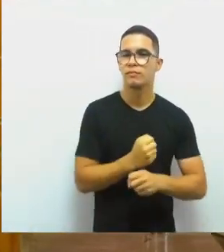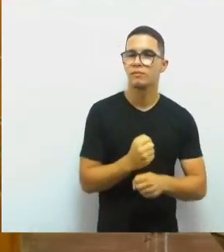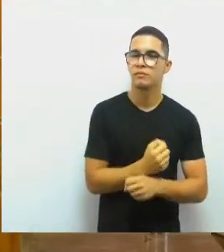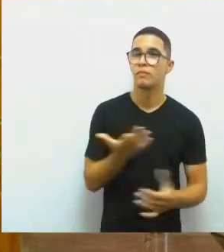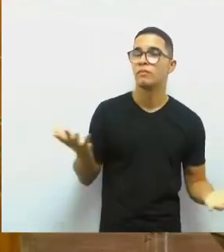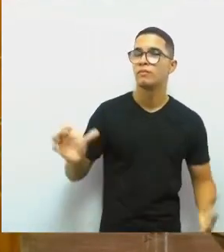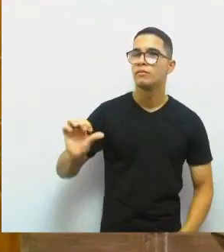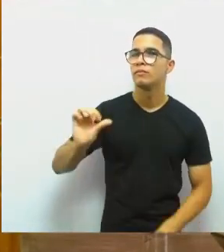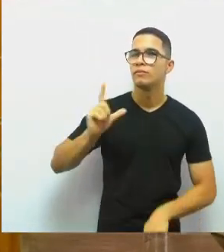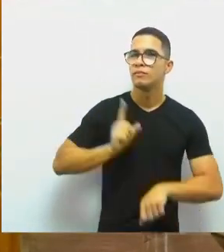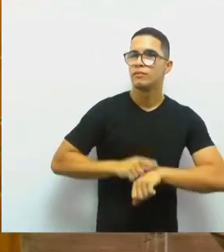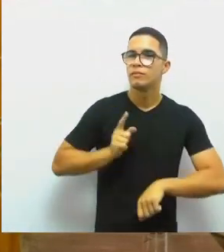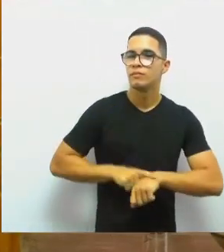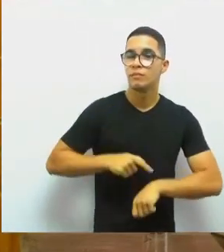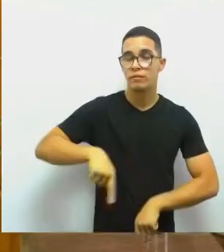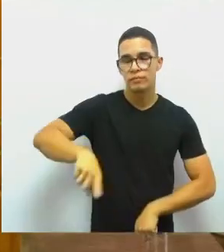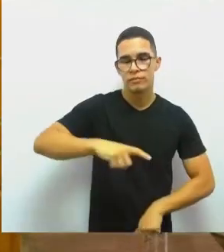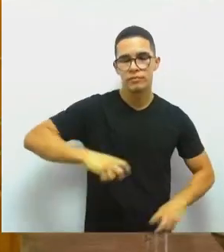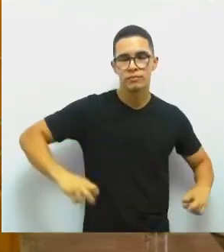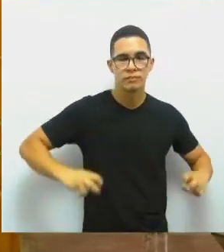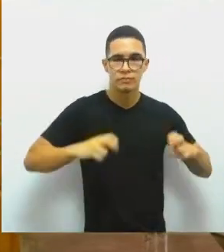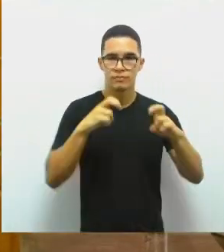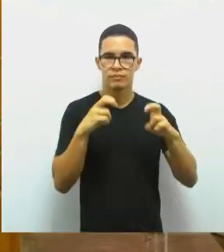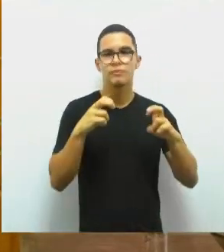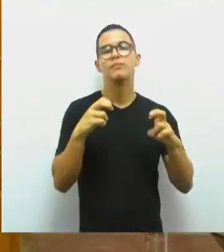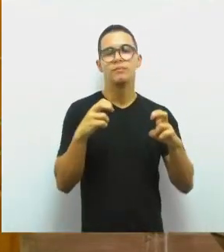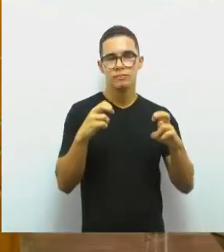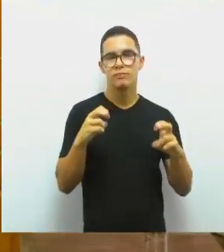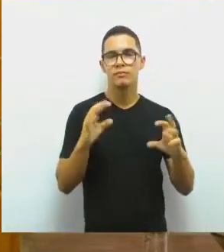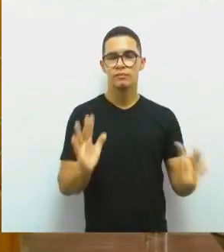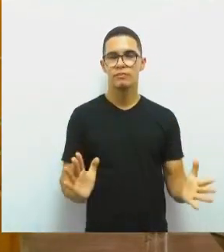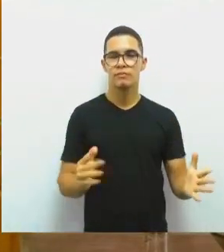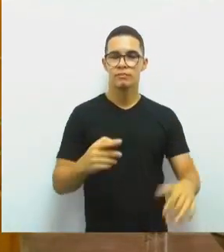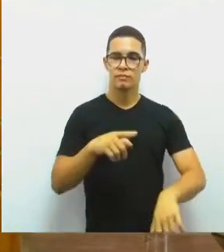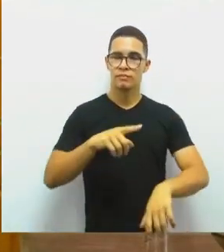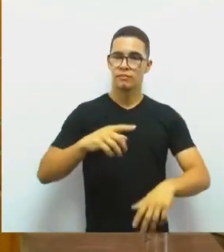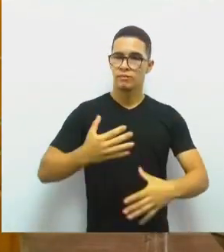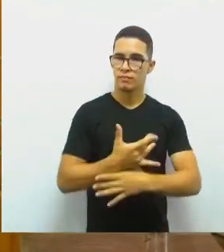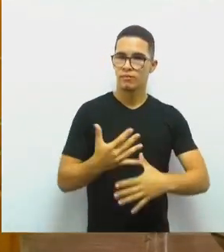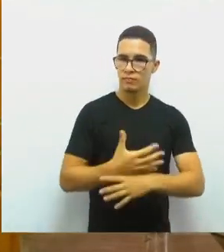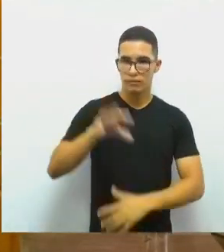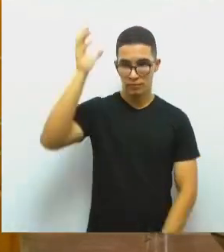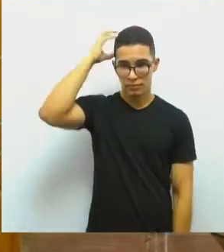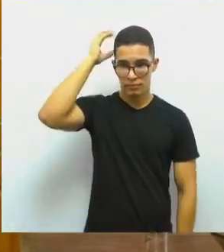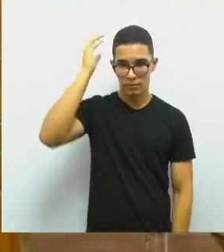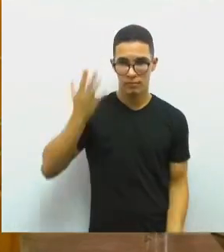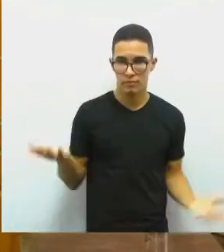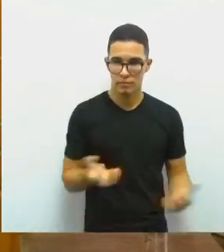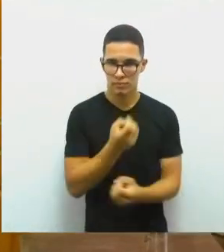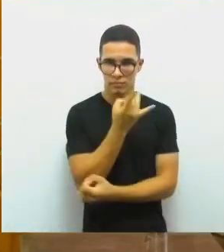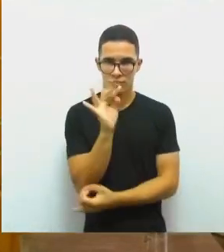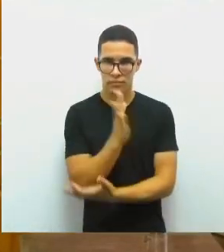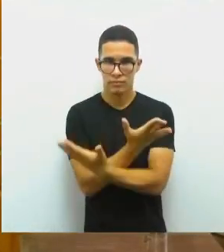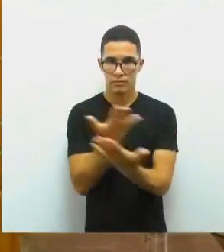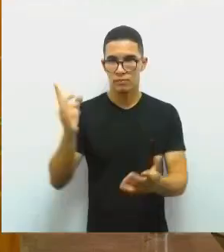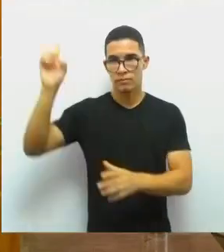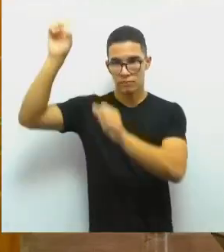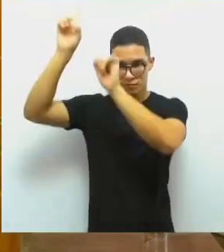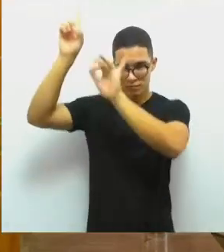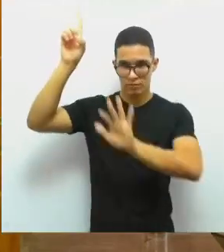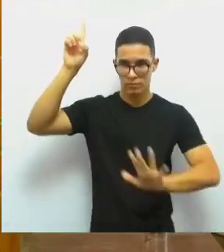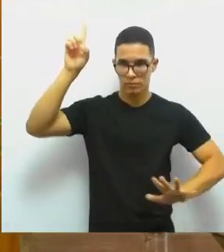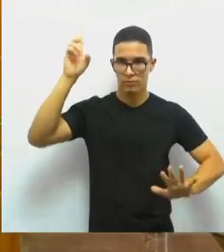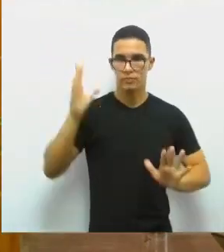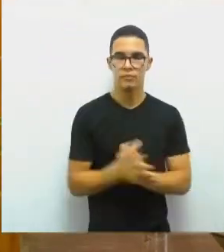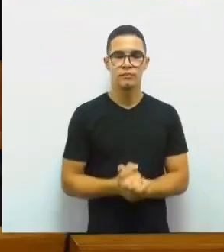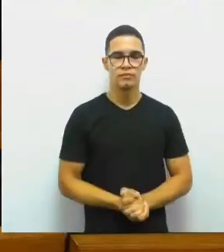às 9 horas, no plenário presidente Benedito Adelino. Um bom dia a todos mais uma vez e que Deus abençoe.